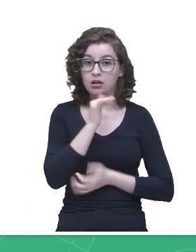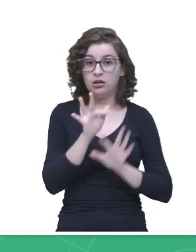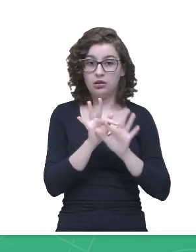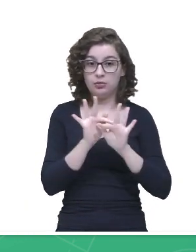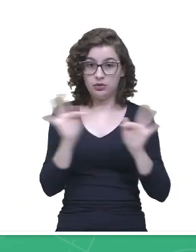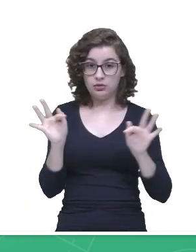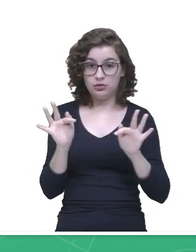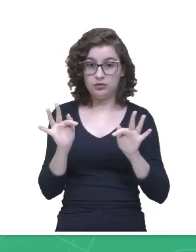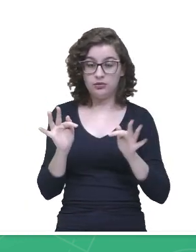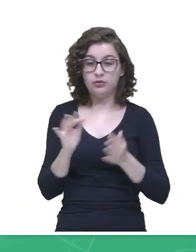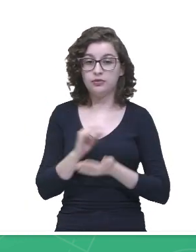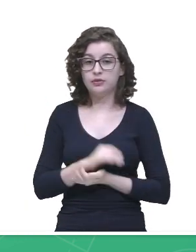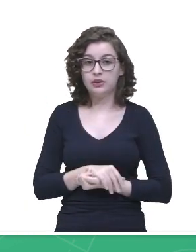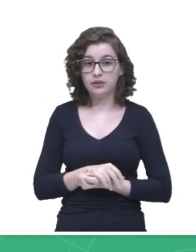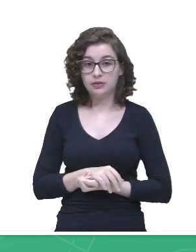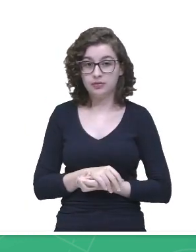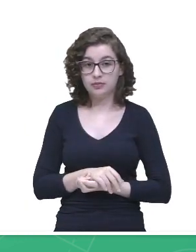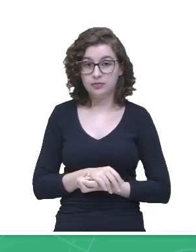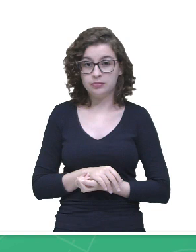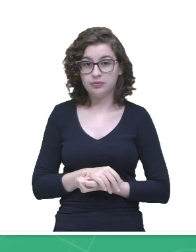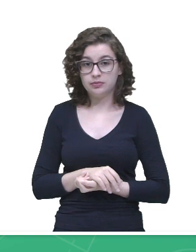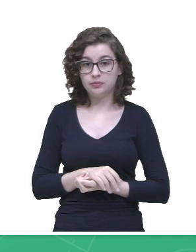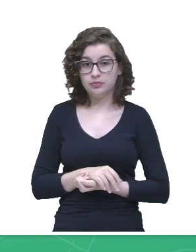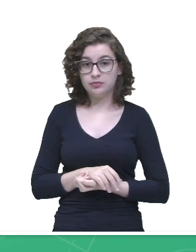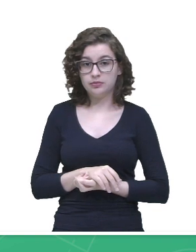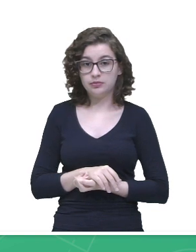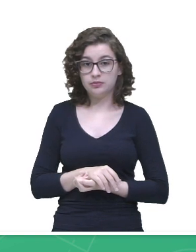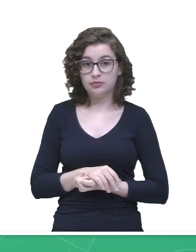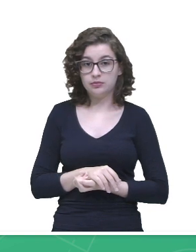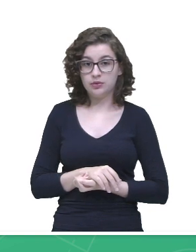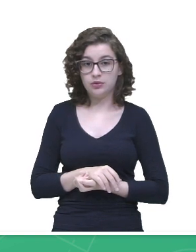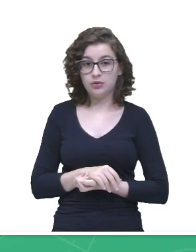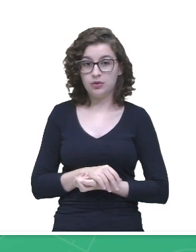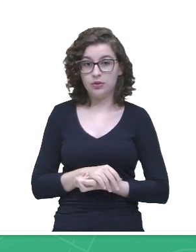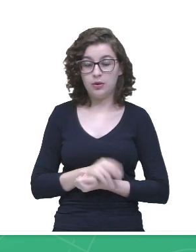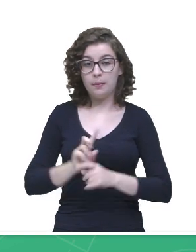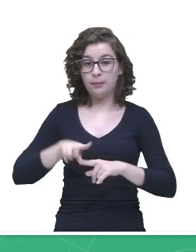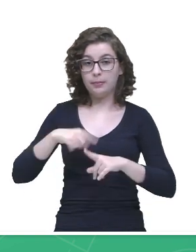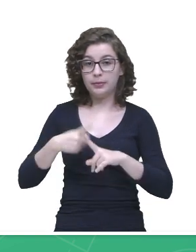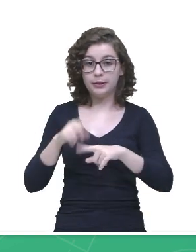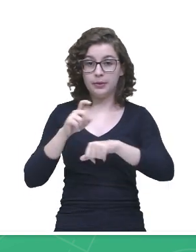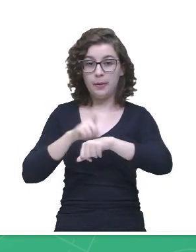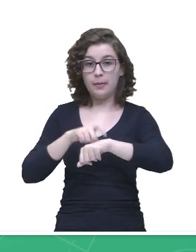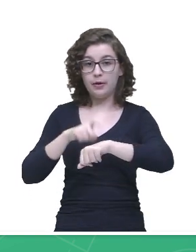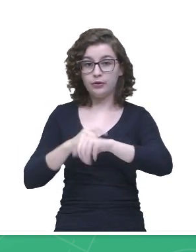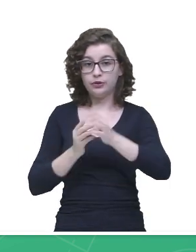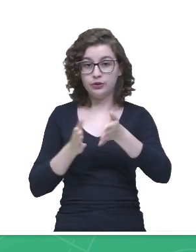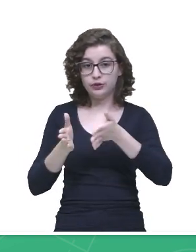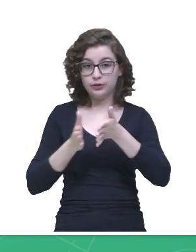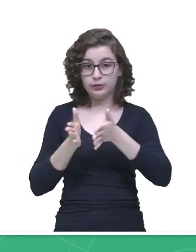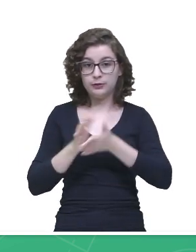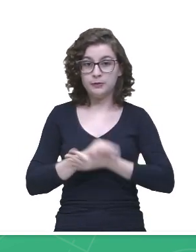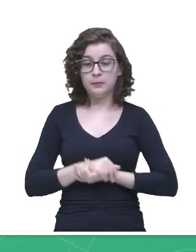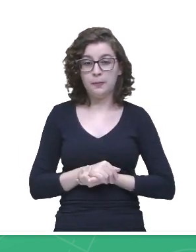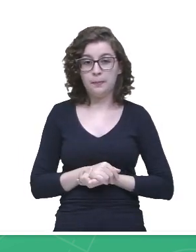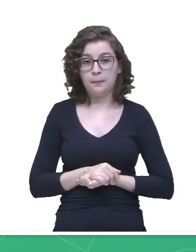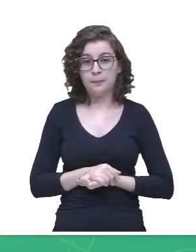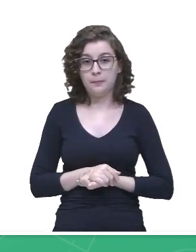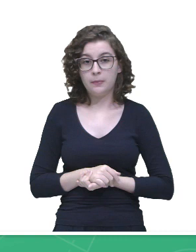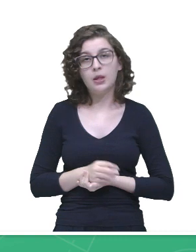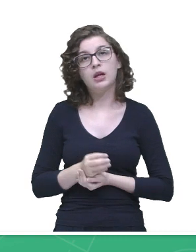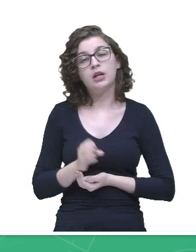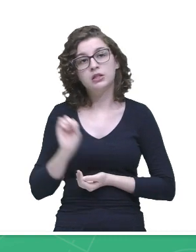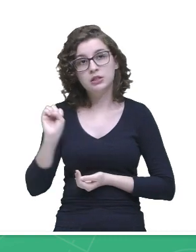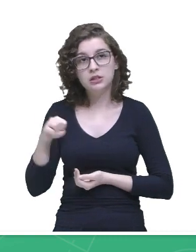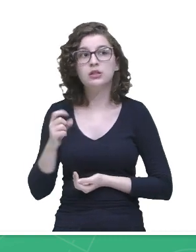del pretérito perfeito composto com marcador temporal e sem marcador temporal. Vamos